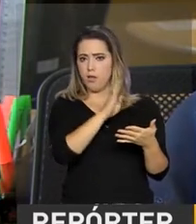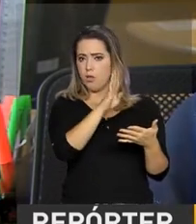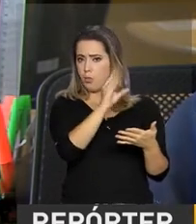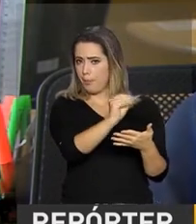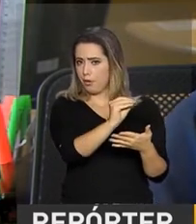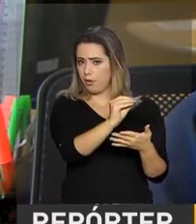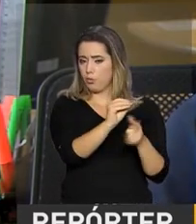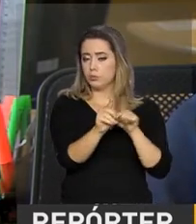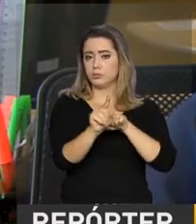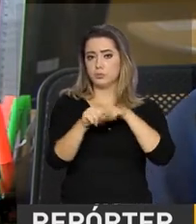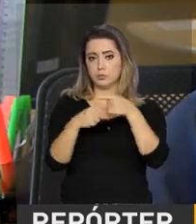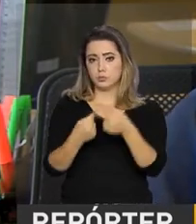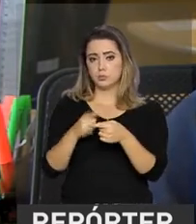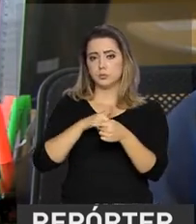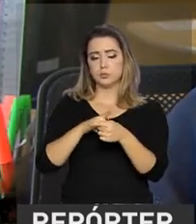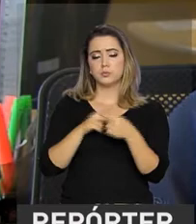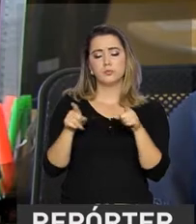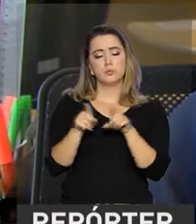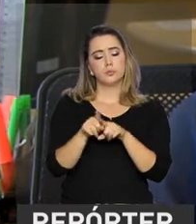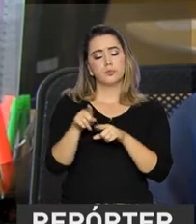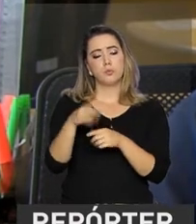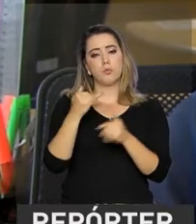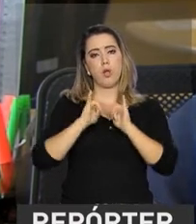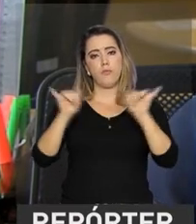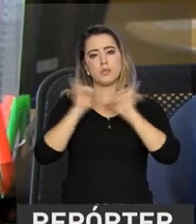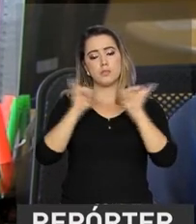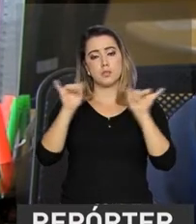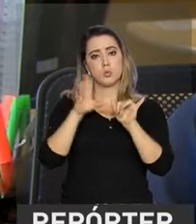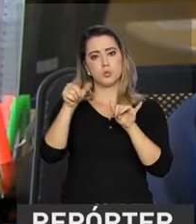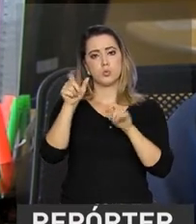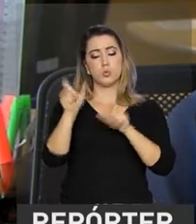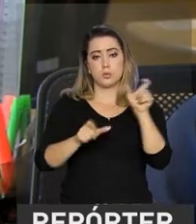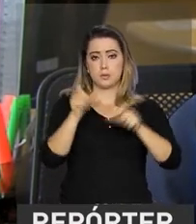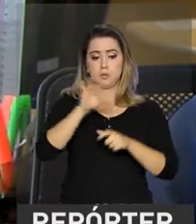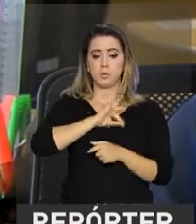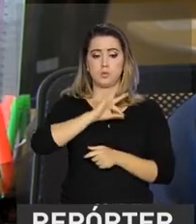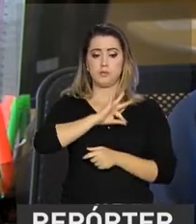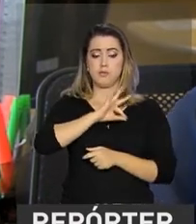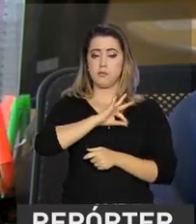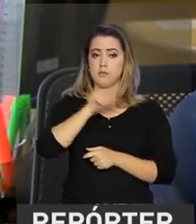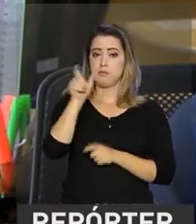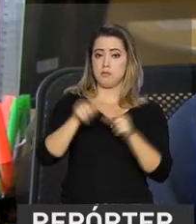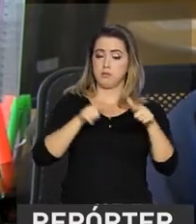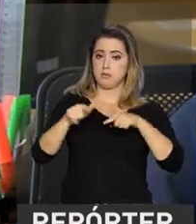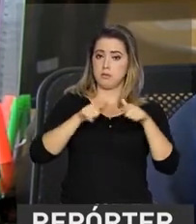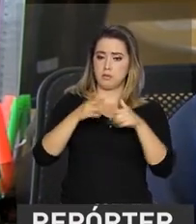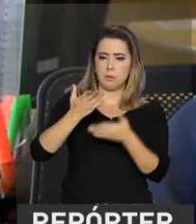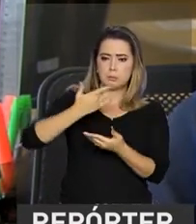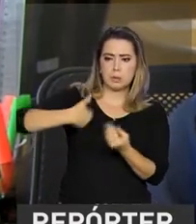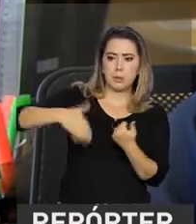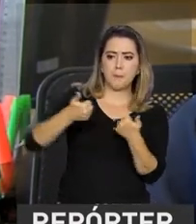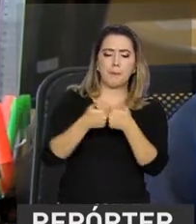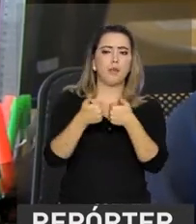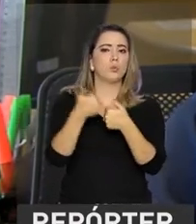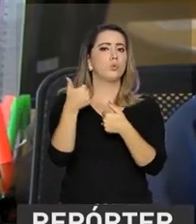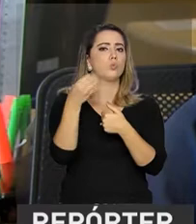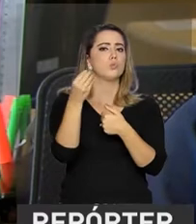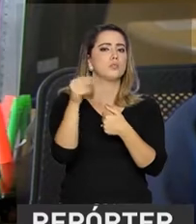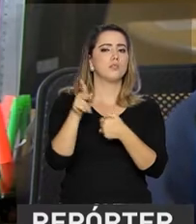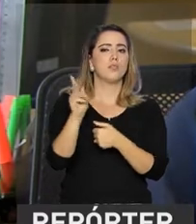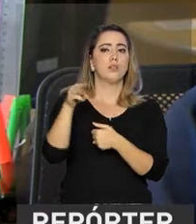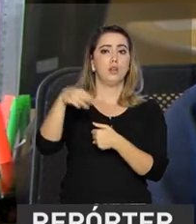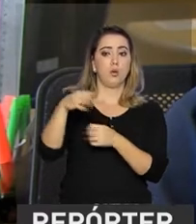gerado uma notificação para o celular de todos os policiais que estiverem de serviço ou num raio de até 100 quilômetros da